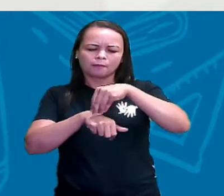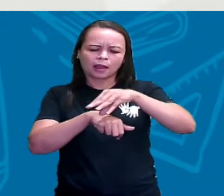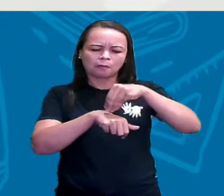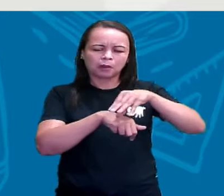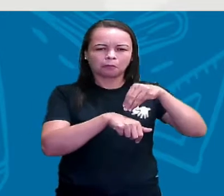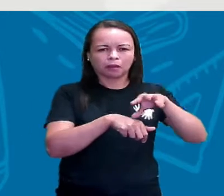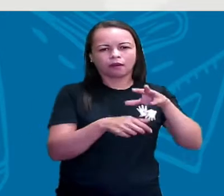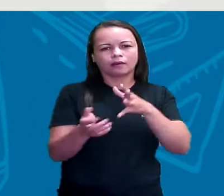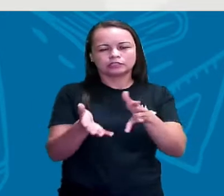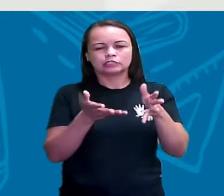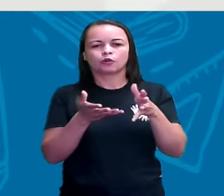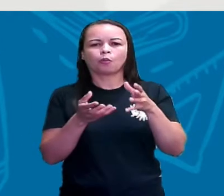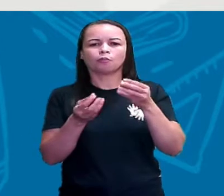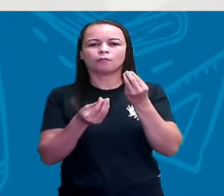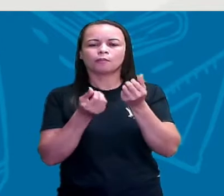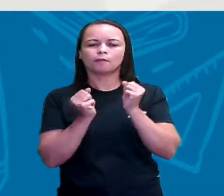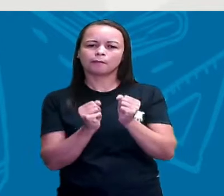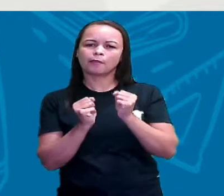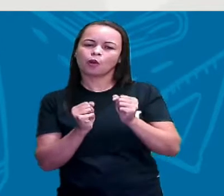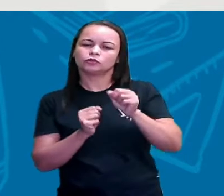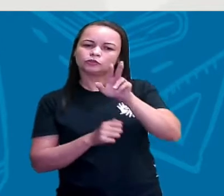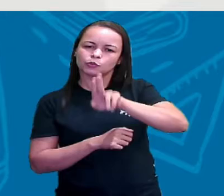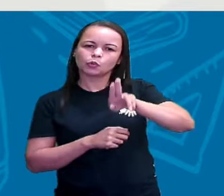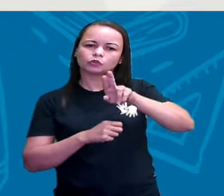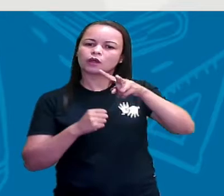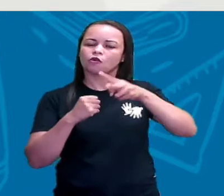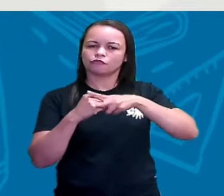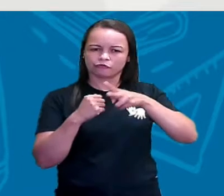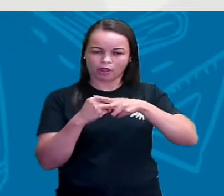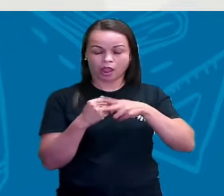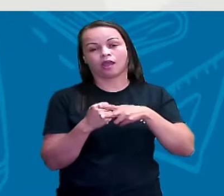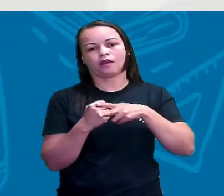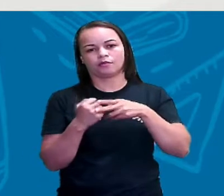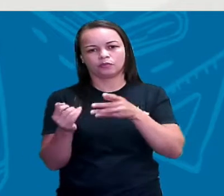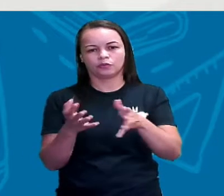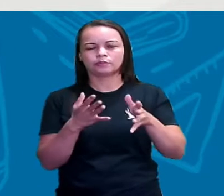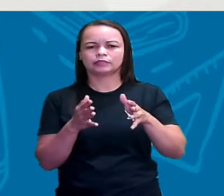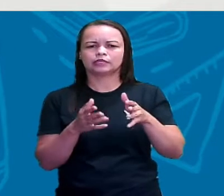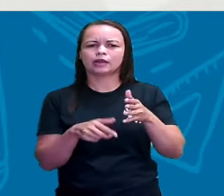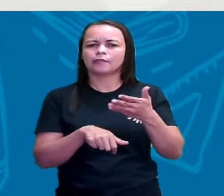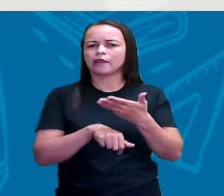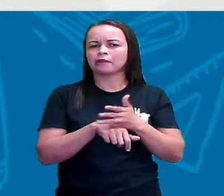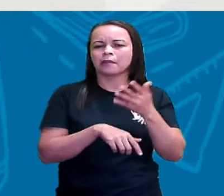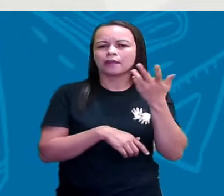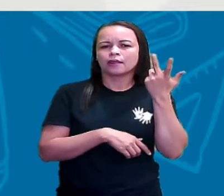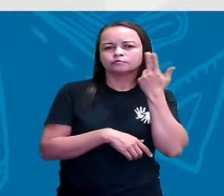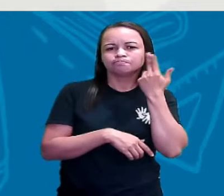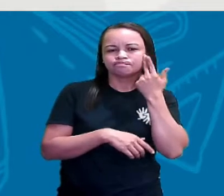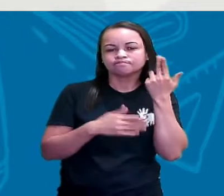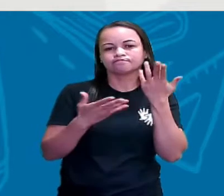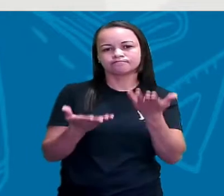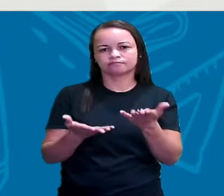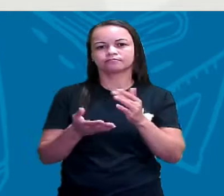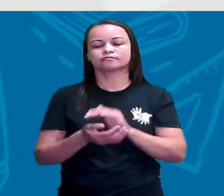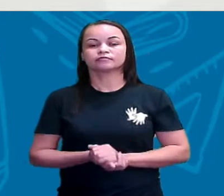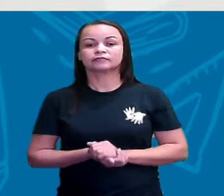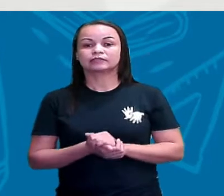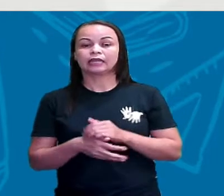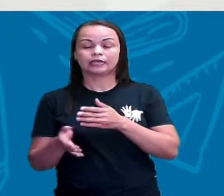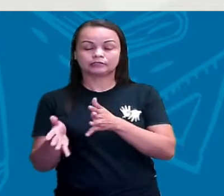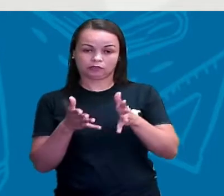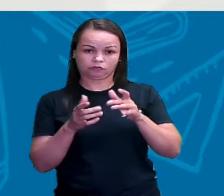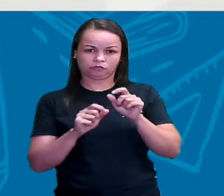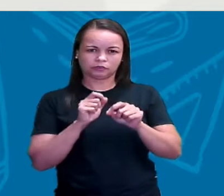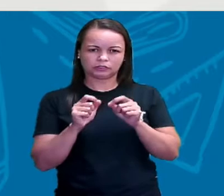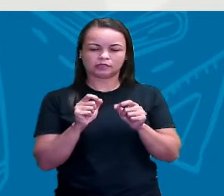pode utilizar aí os verbos nesse tempo verbal e de maneira bem prática. Então, para você aprender o Simple Past, você só precisa